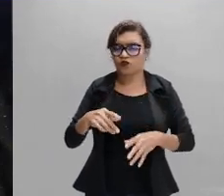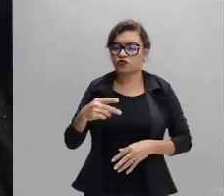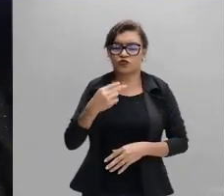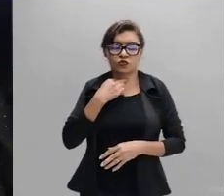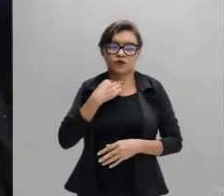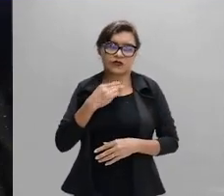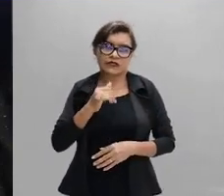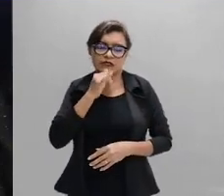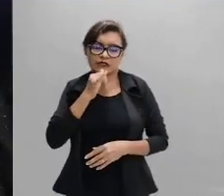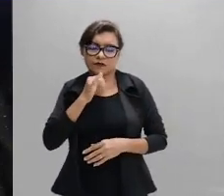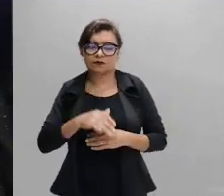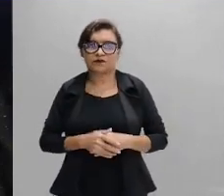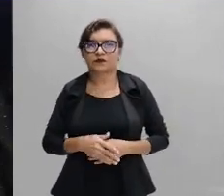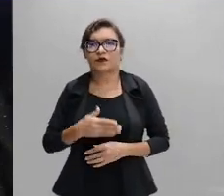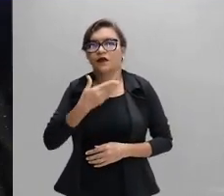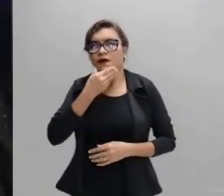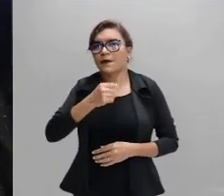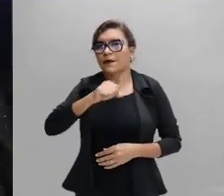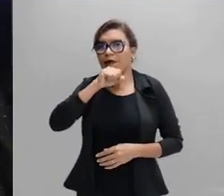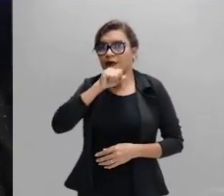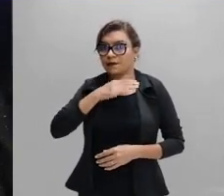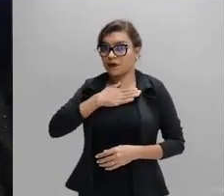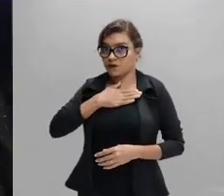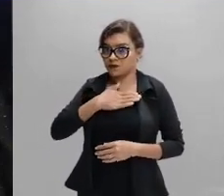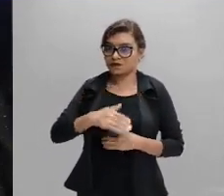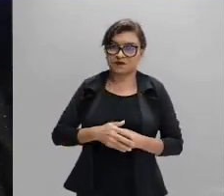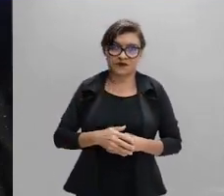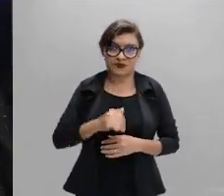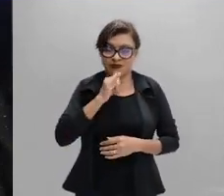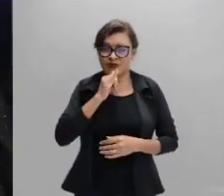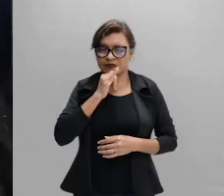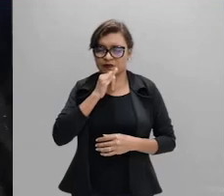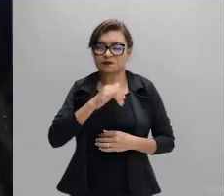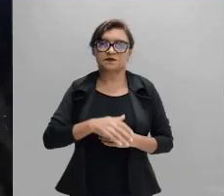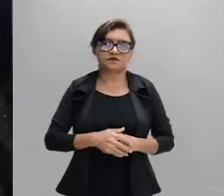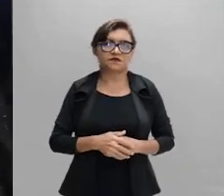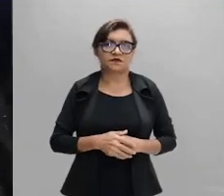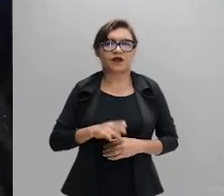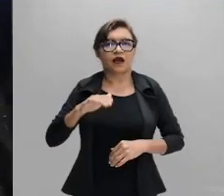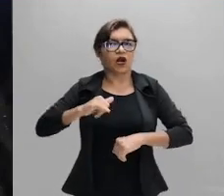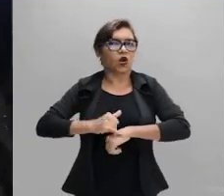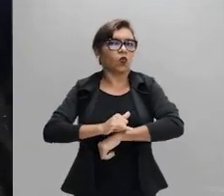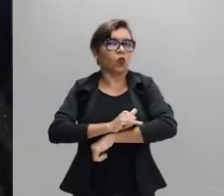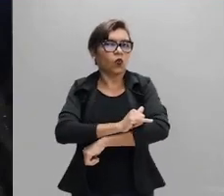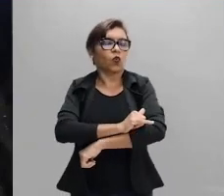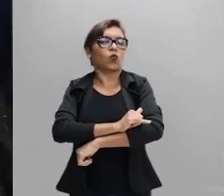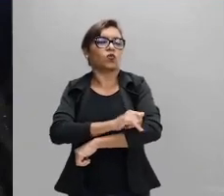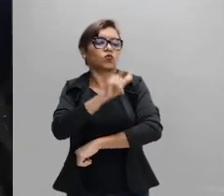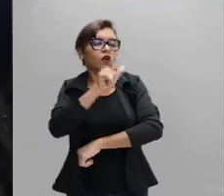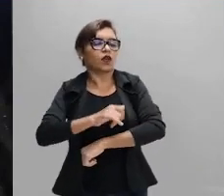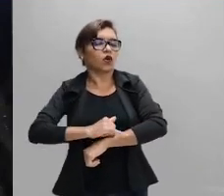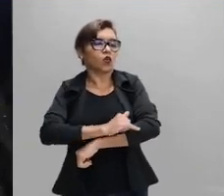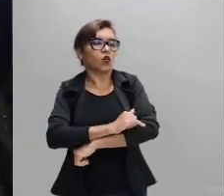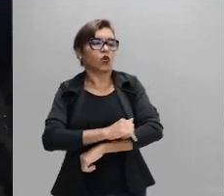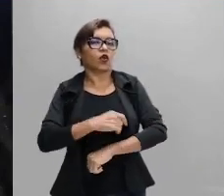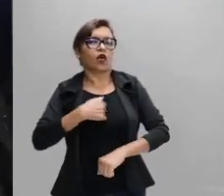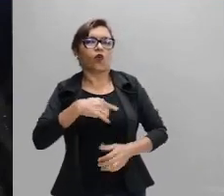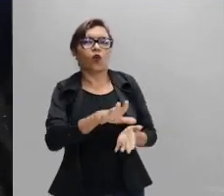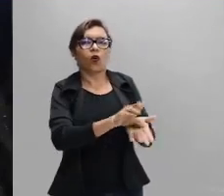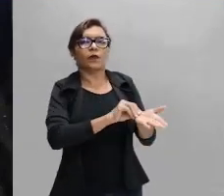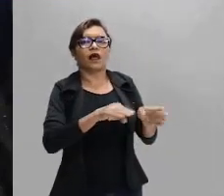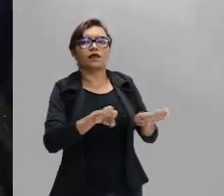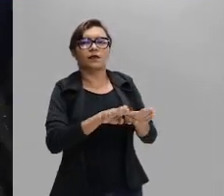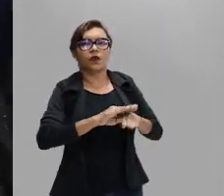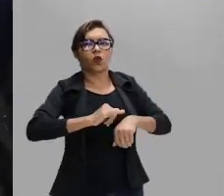ali, meu pai. Estou dando um exemplo, tá? Meu pai é gordinho. Ah, papai é gordo, então eu vou ser gordo. Não, não é